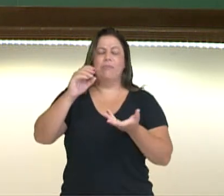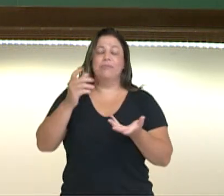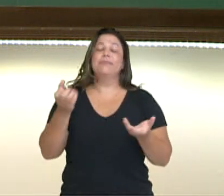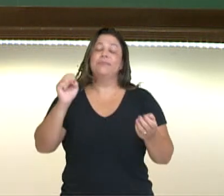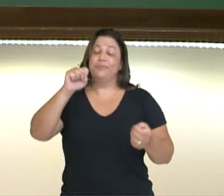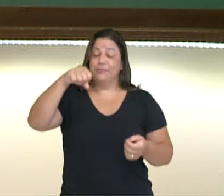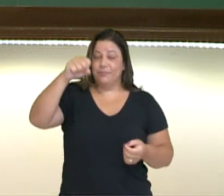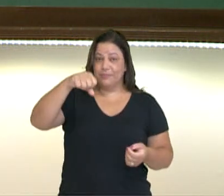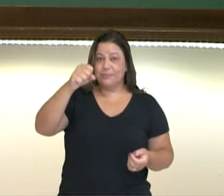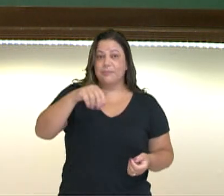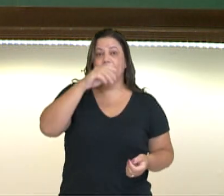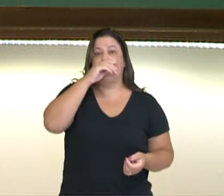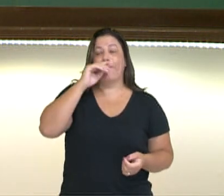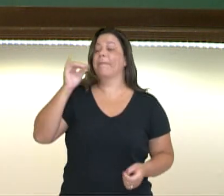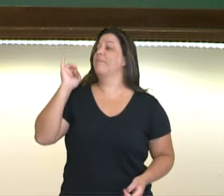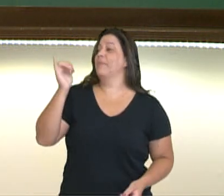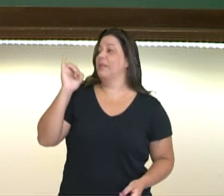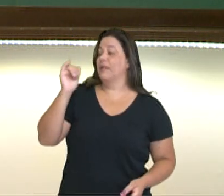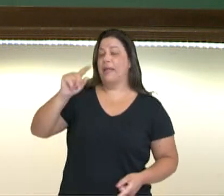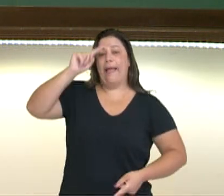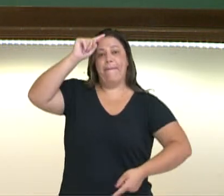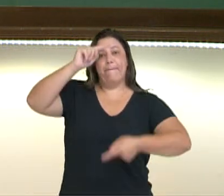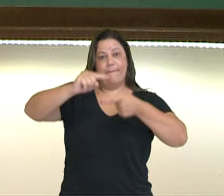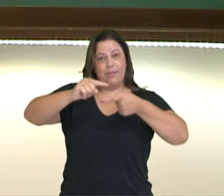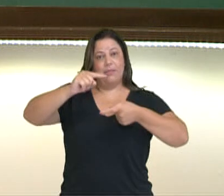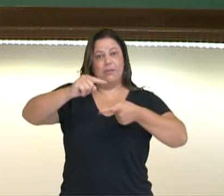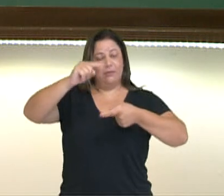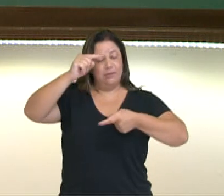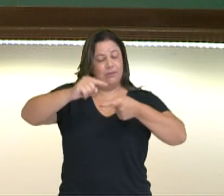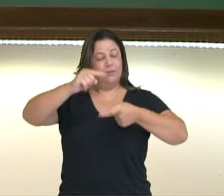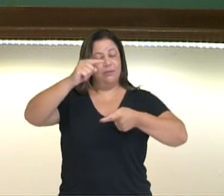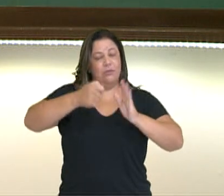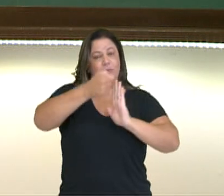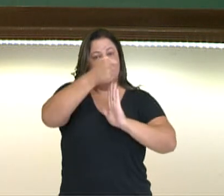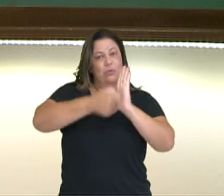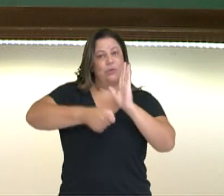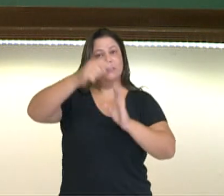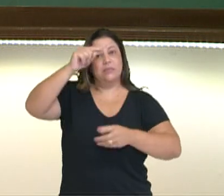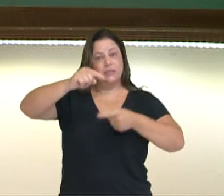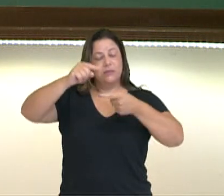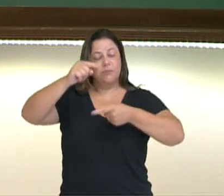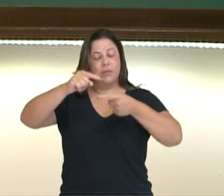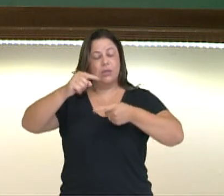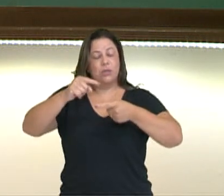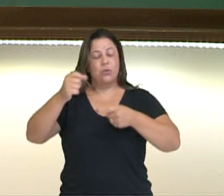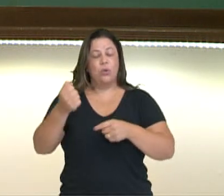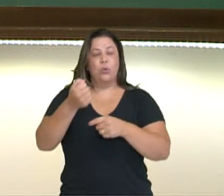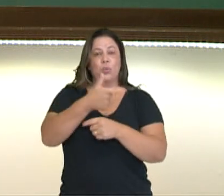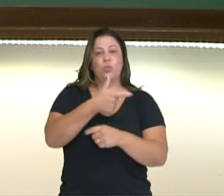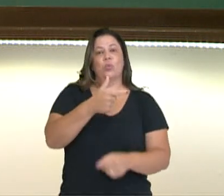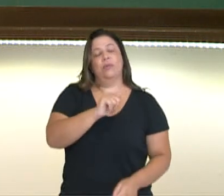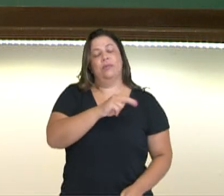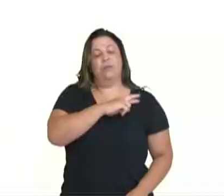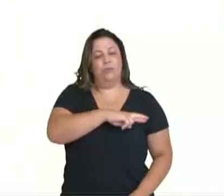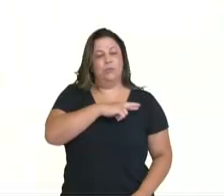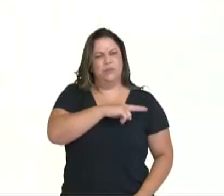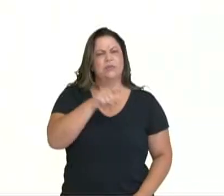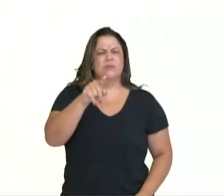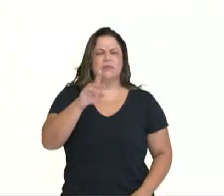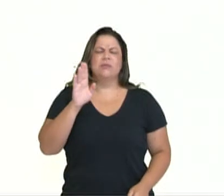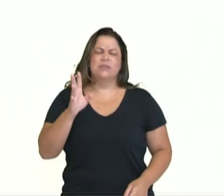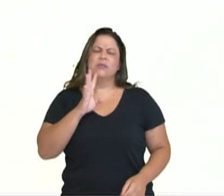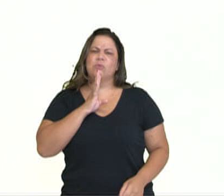Sim, o conto é menor que um romance. Você já ouviu falar da escritora Lígia Fagundes